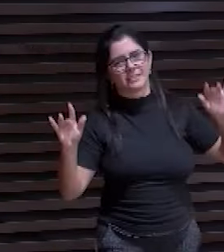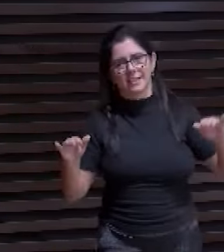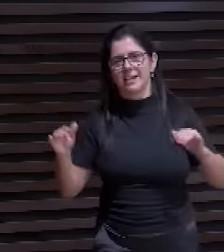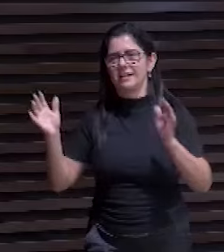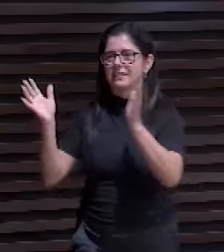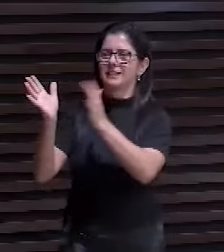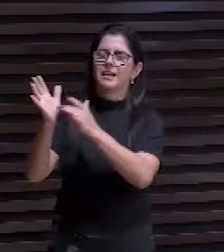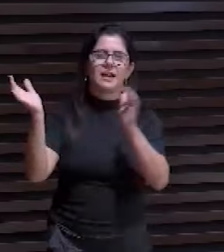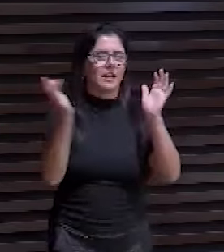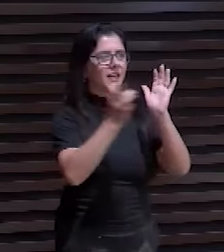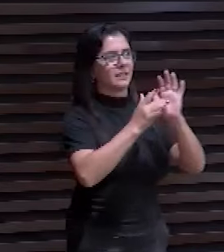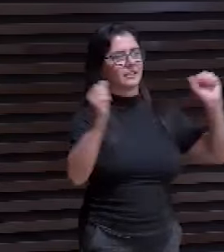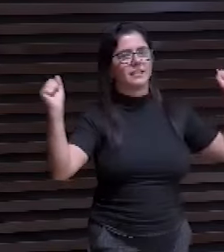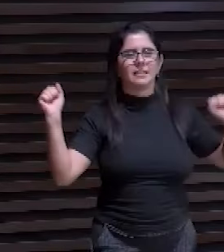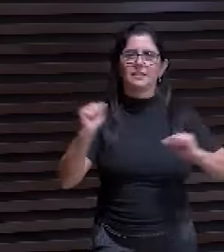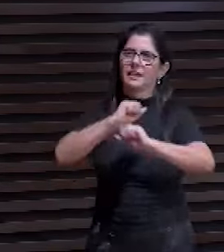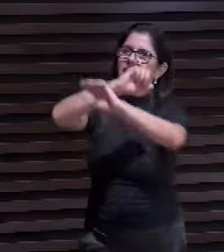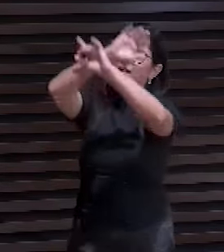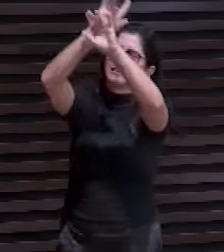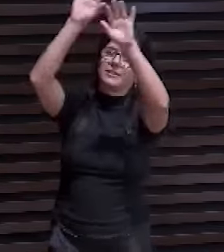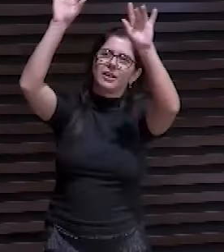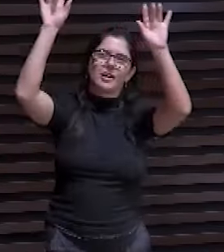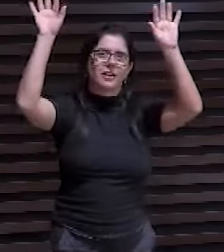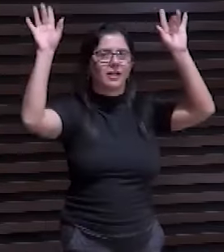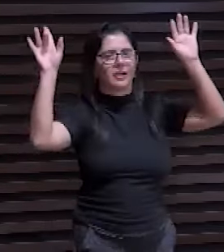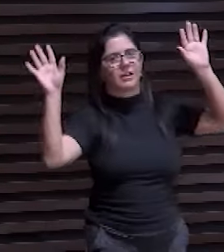glória. A ele a